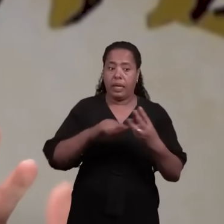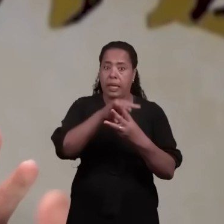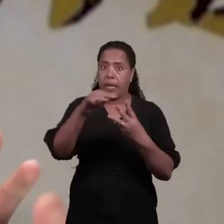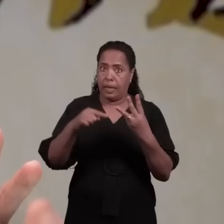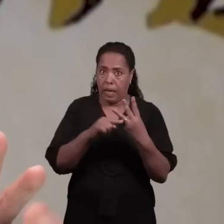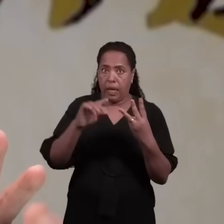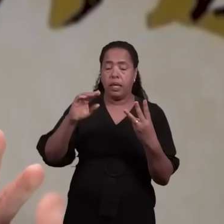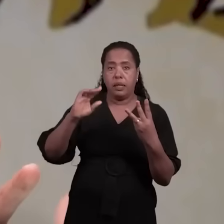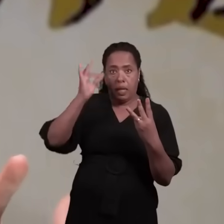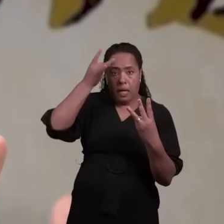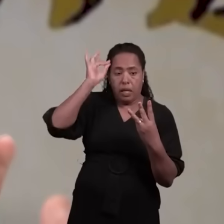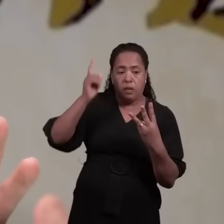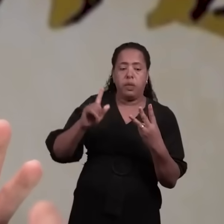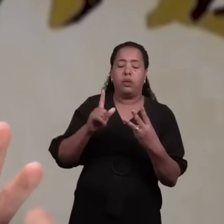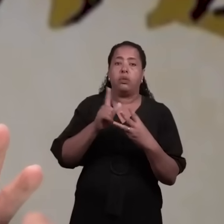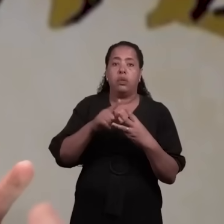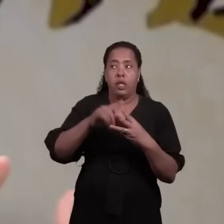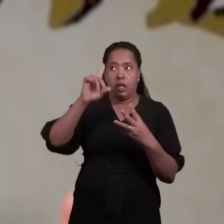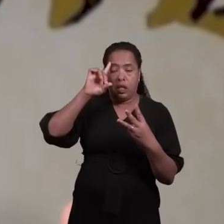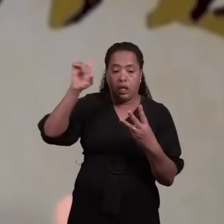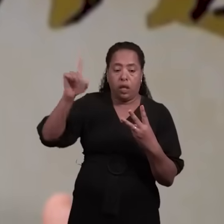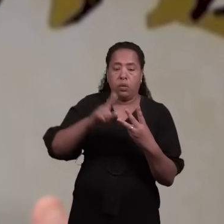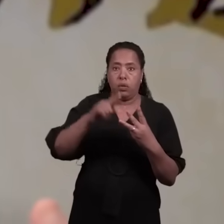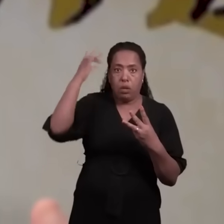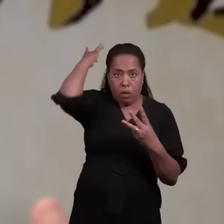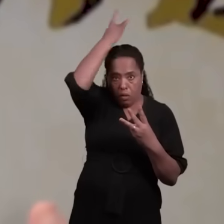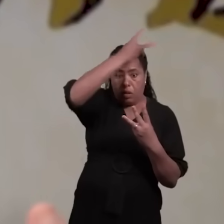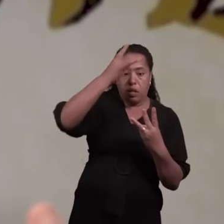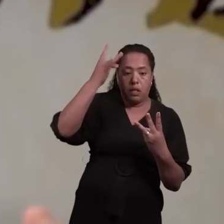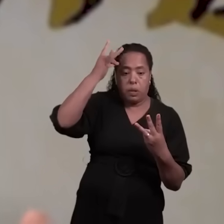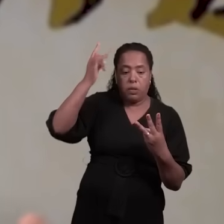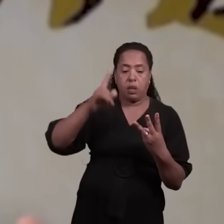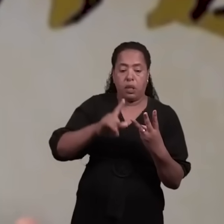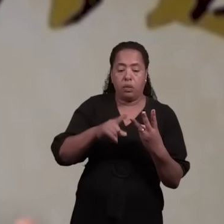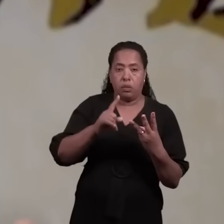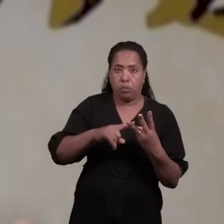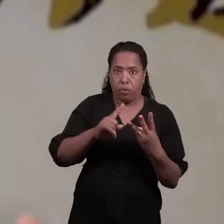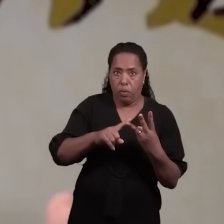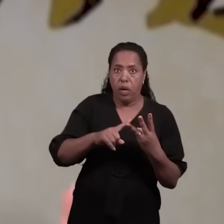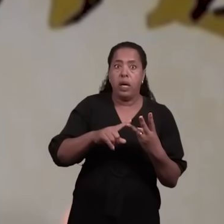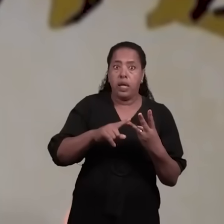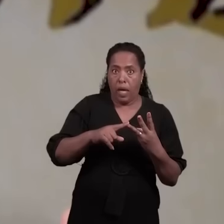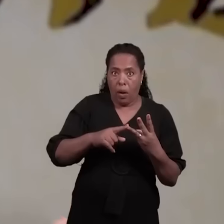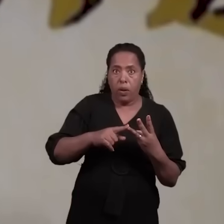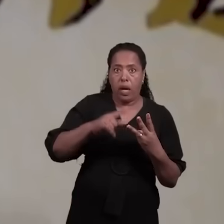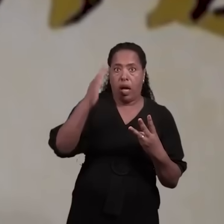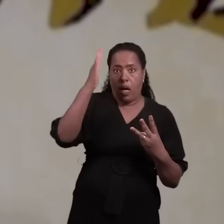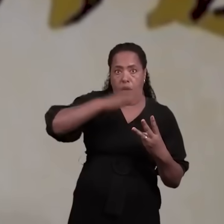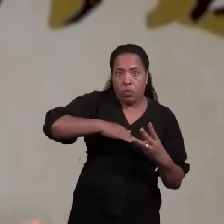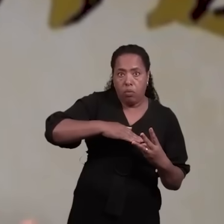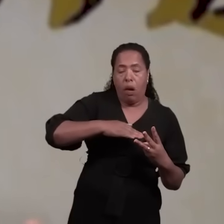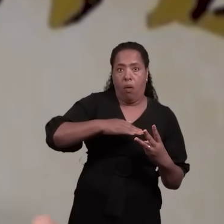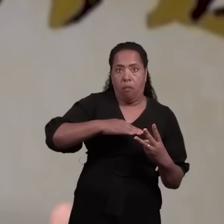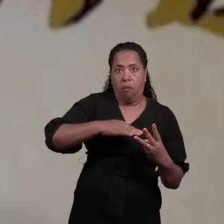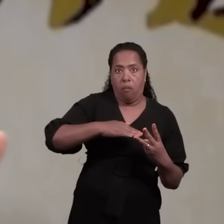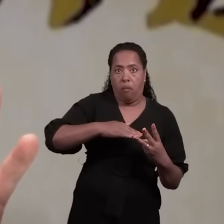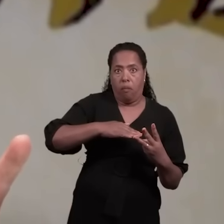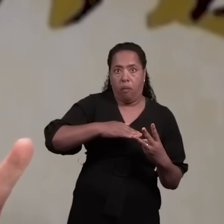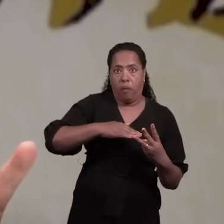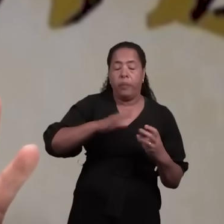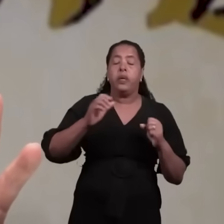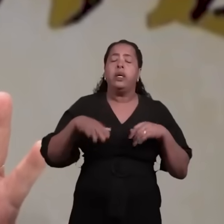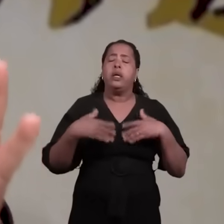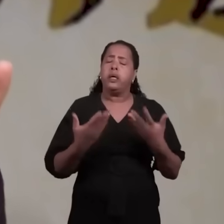O Espírito de Deus, o Espírito Santo, o Espírito do homem e o Espírito que não é de Deus nem do homem, mas é o Espírito do mal.